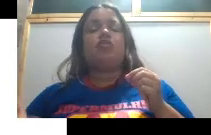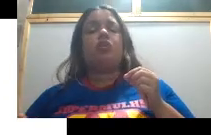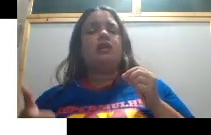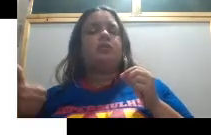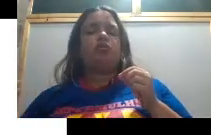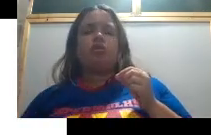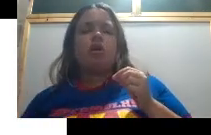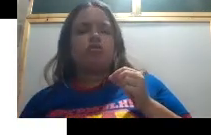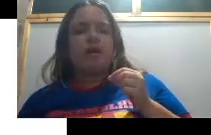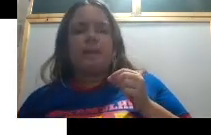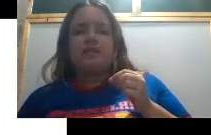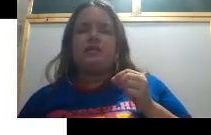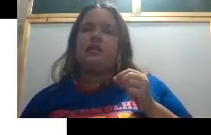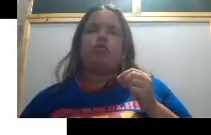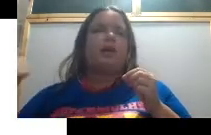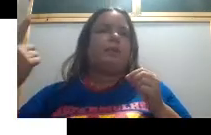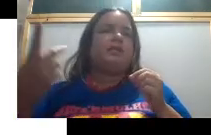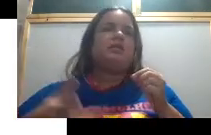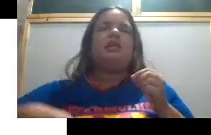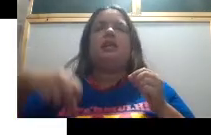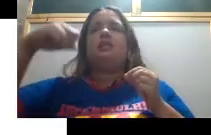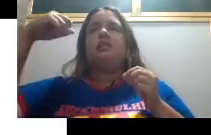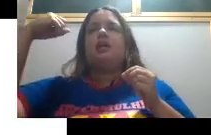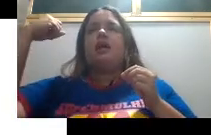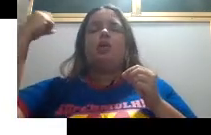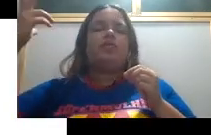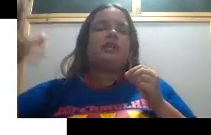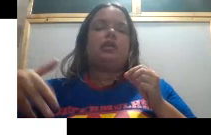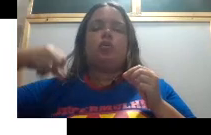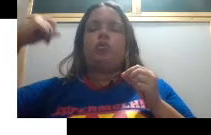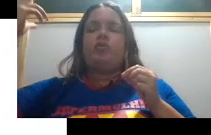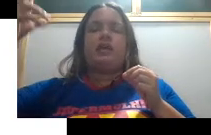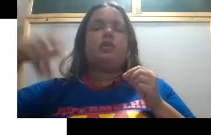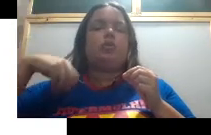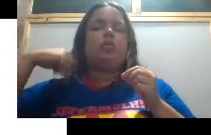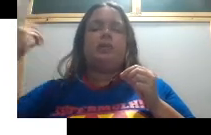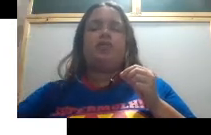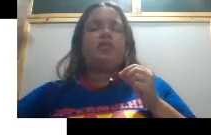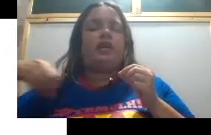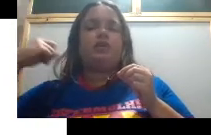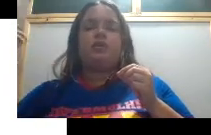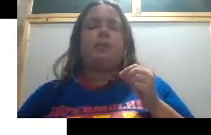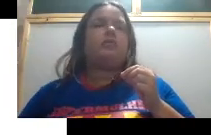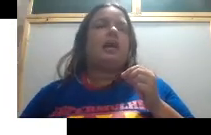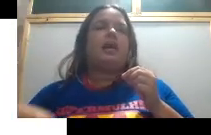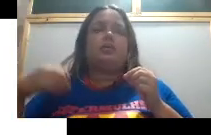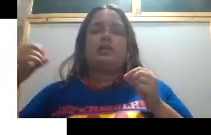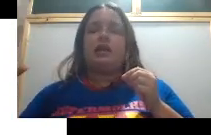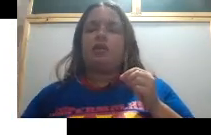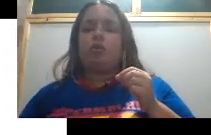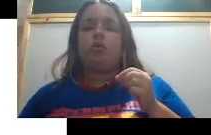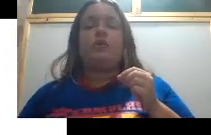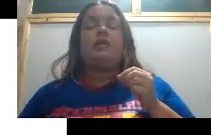e escolhemos os nossos representantes para Presidente Governador vereador prefeito deputado